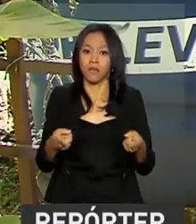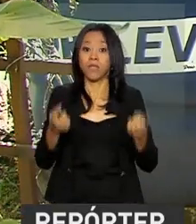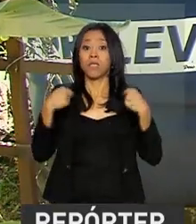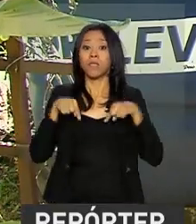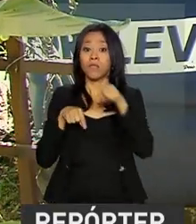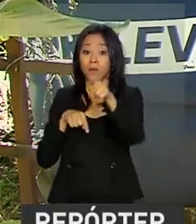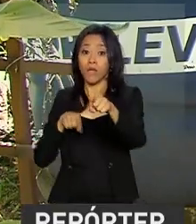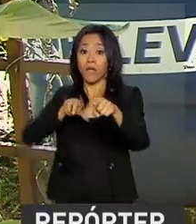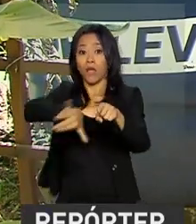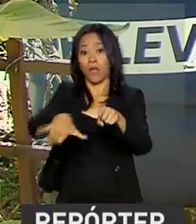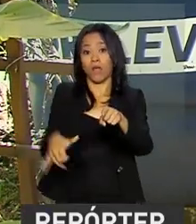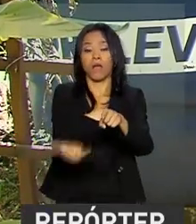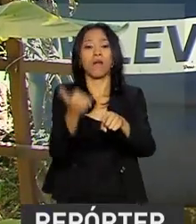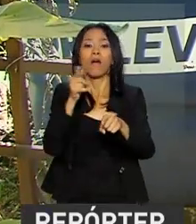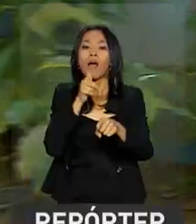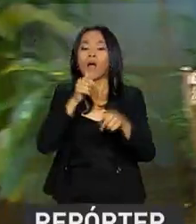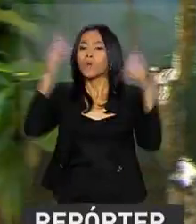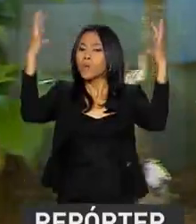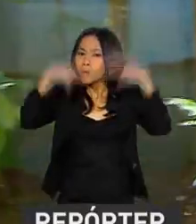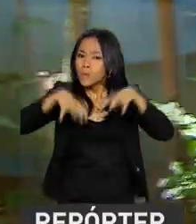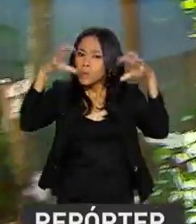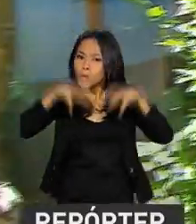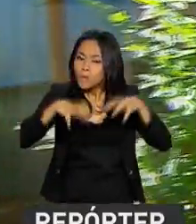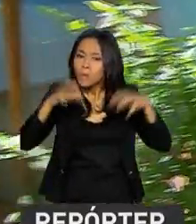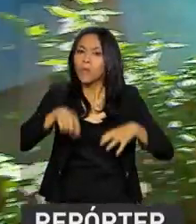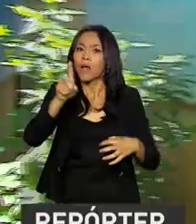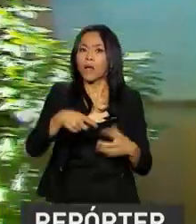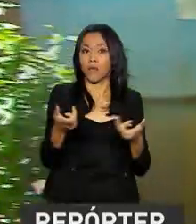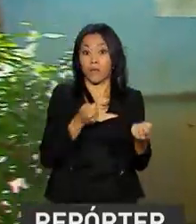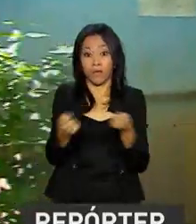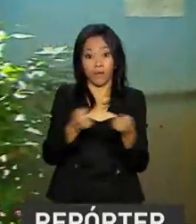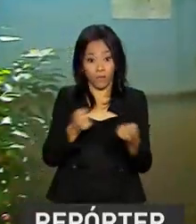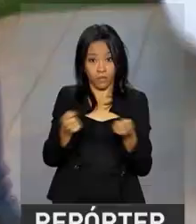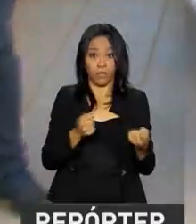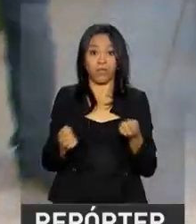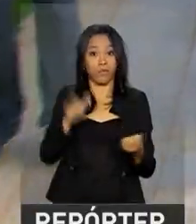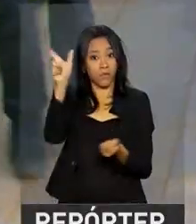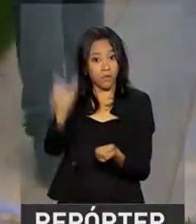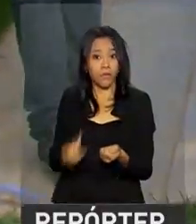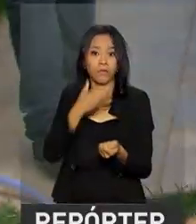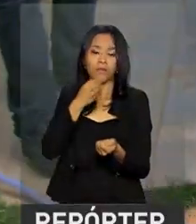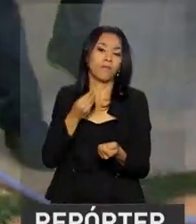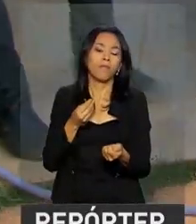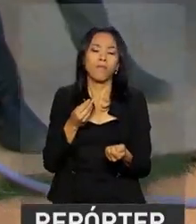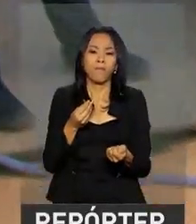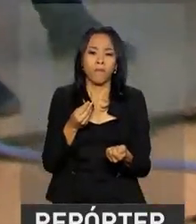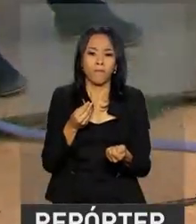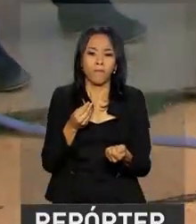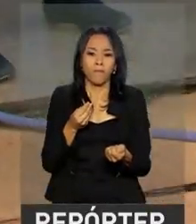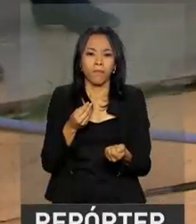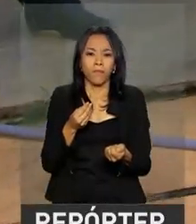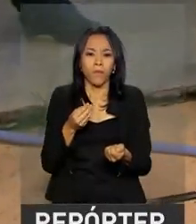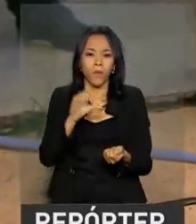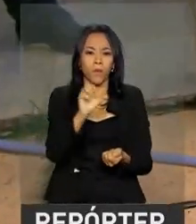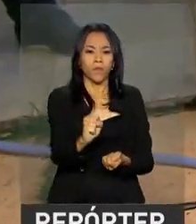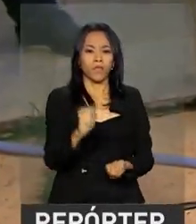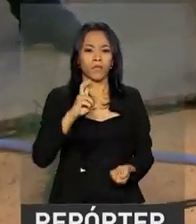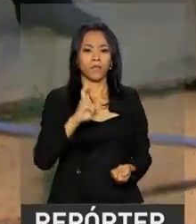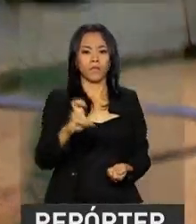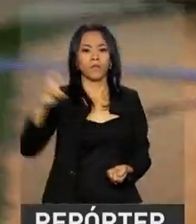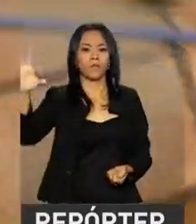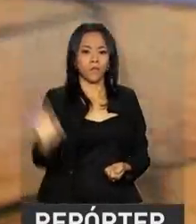sistema de reaproveitamento de água da chuva representou economia para o seu ego em torno de 85%